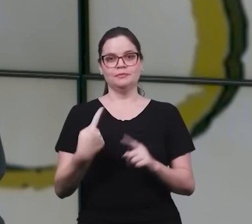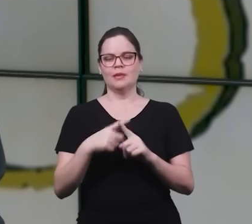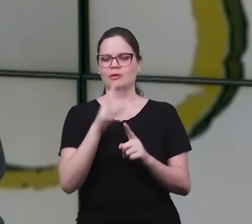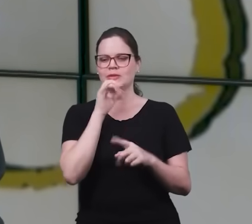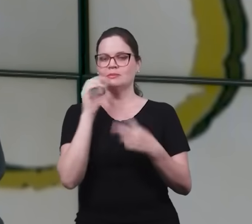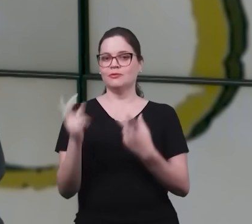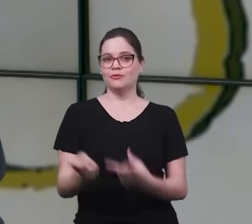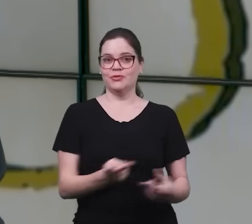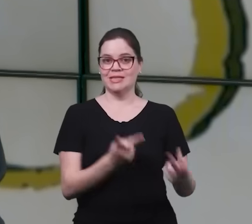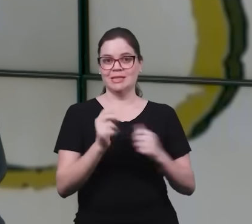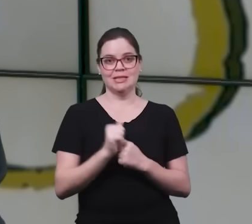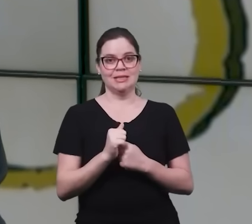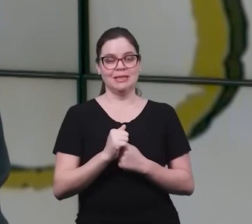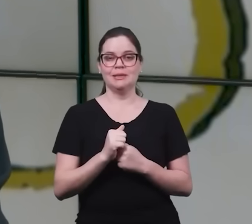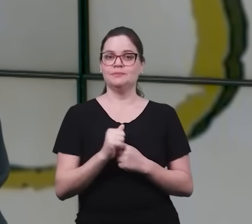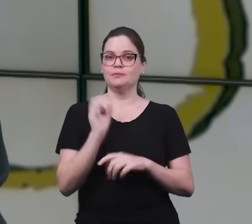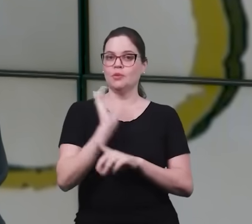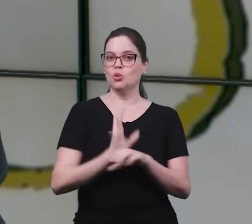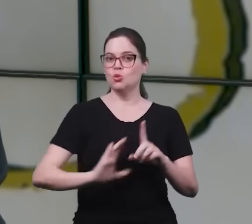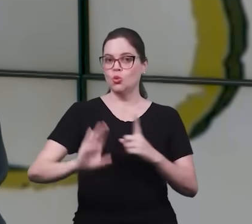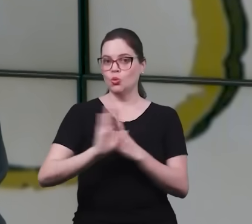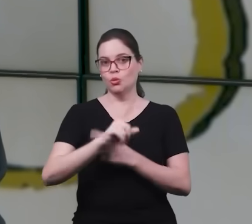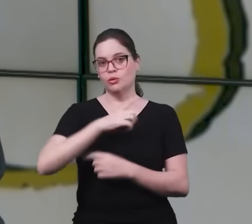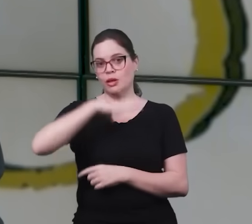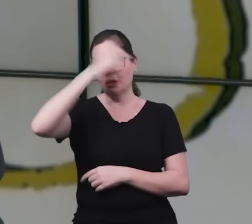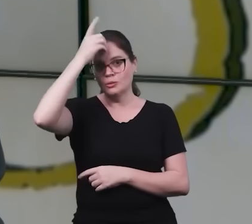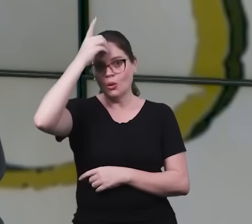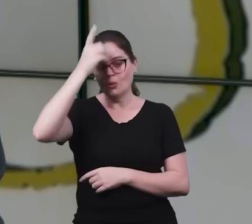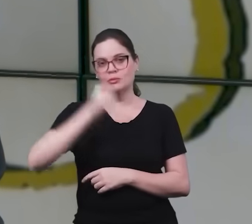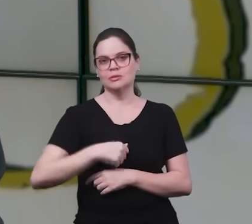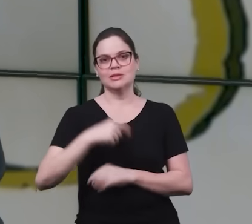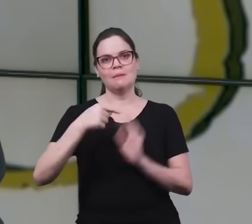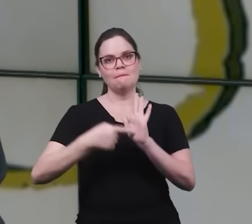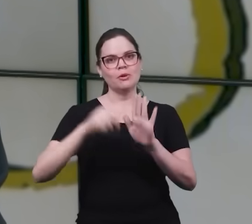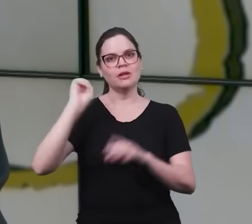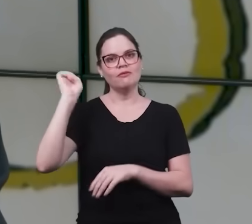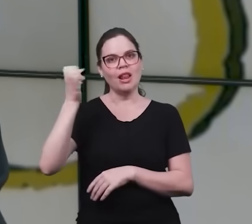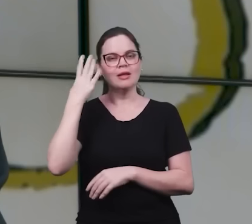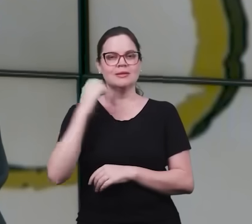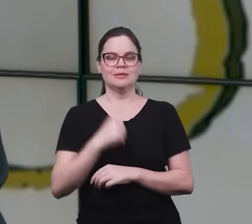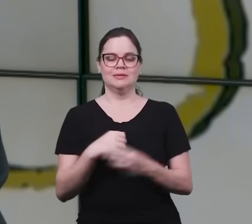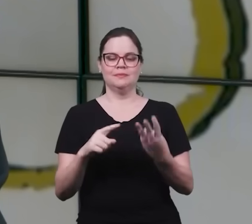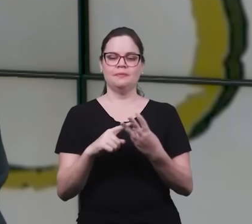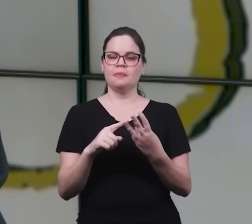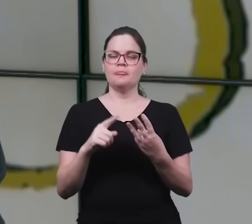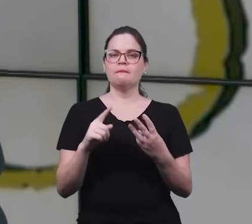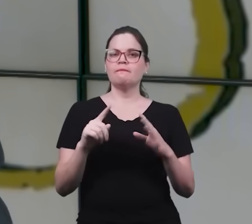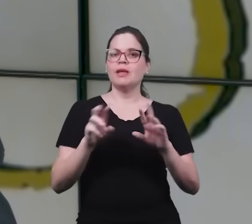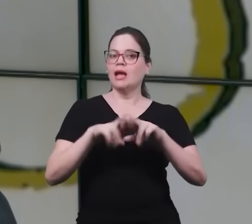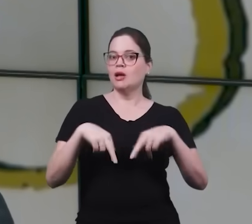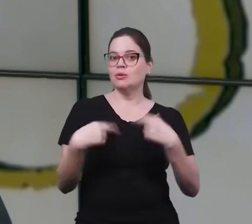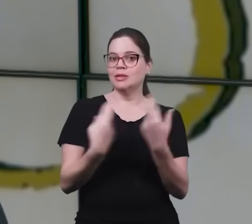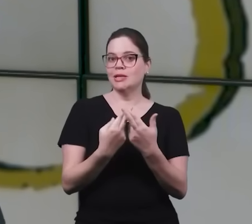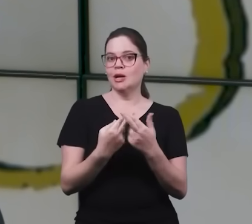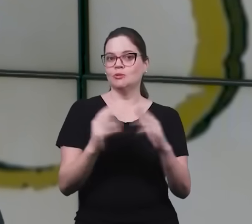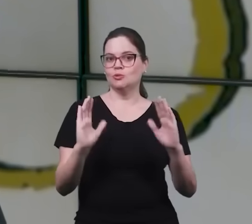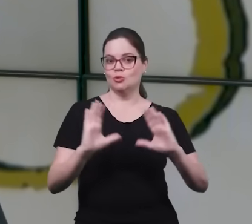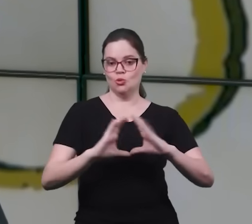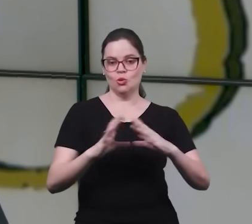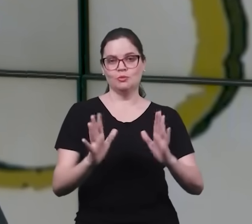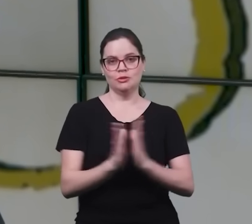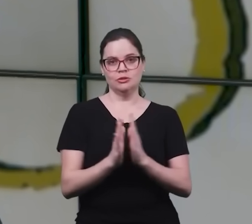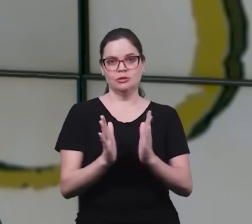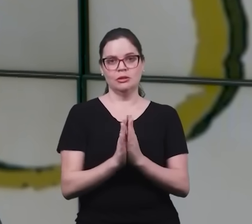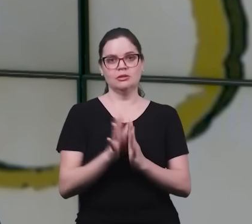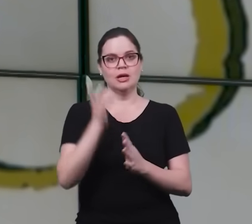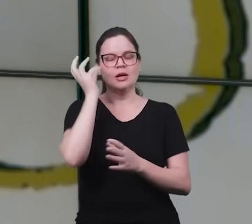manifesta muito o dom de ciência, no culto, que as visões são entregues, as revelações. Na reunião do grupo de sessão, quer dizer, os sonhos têm